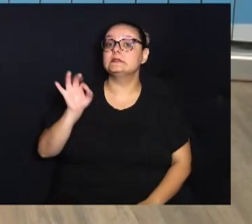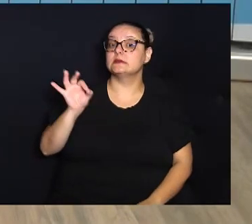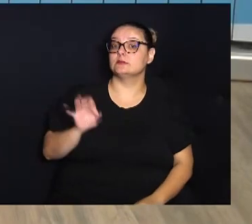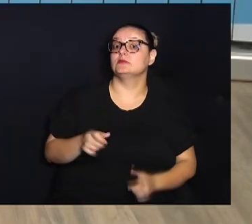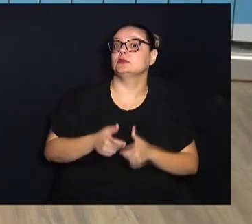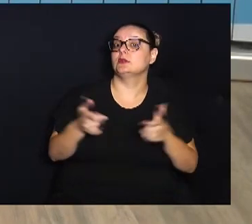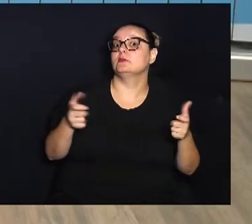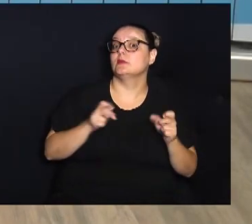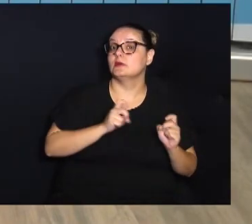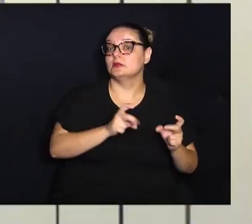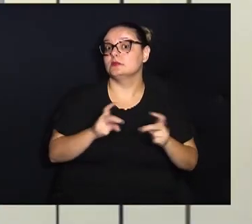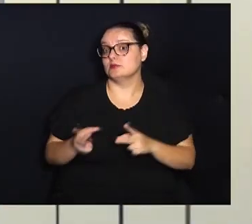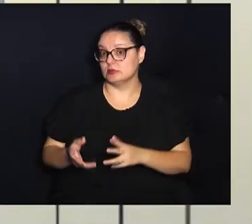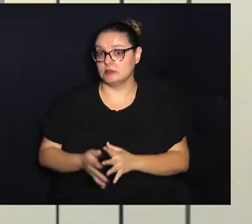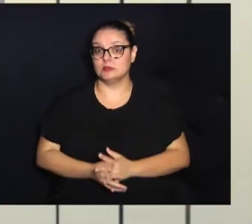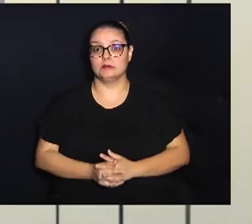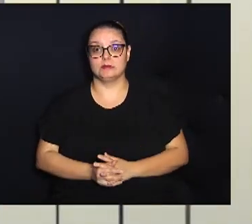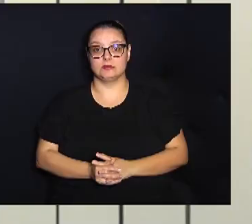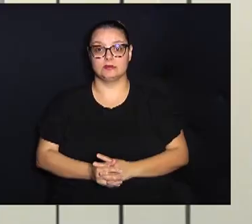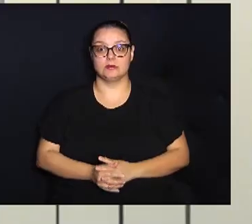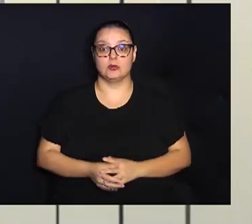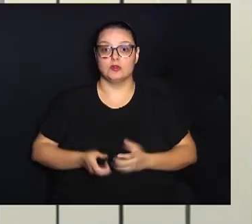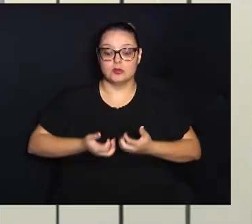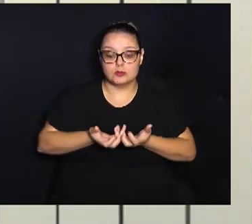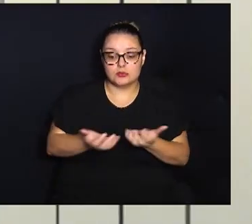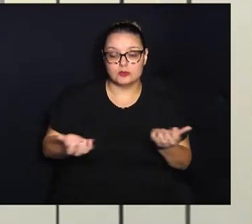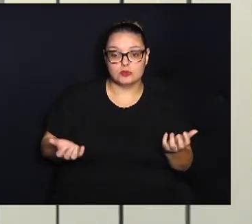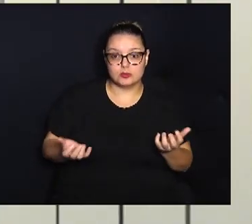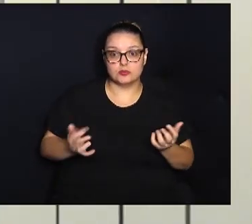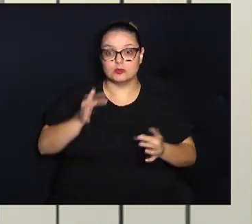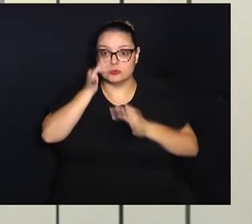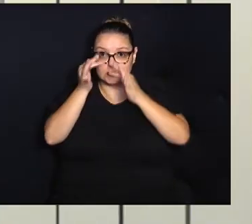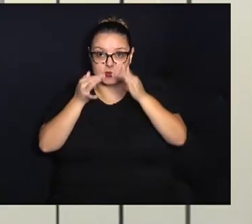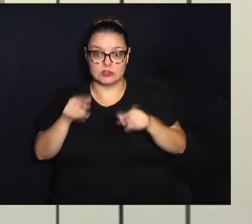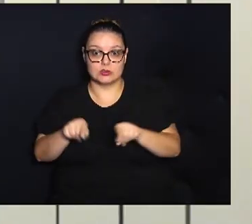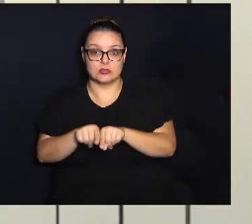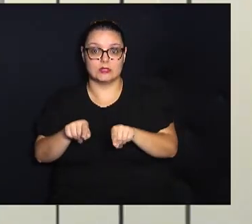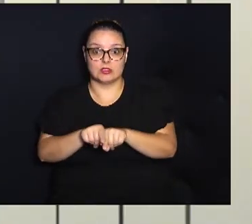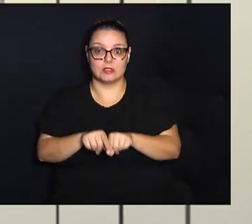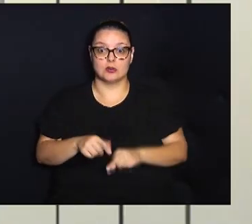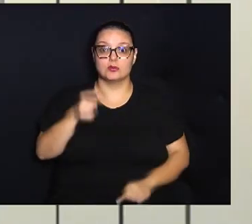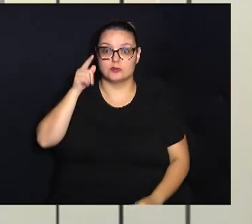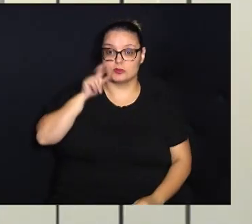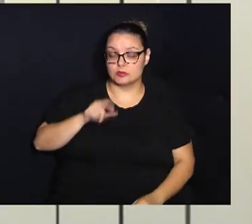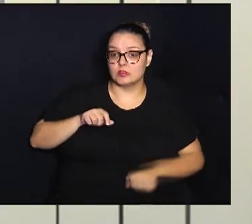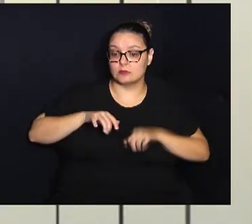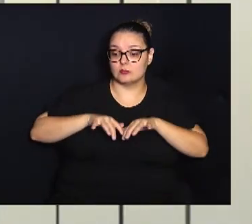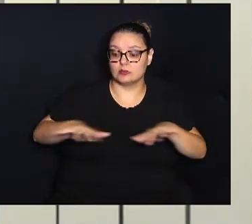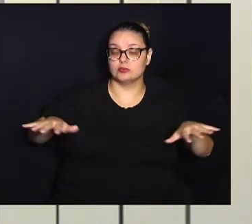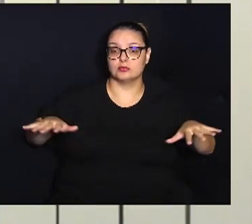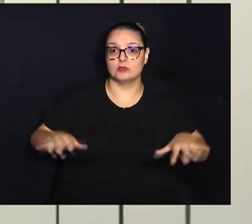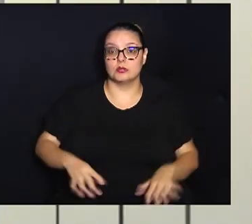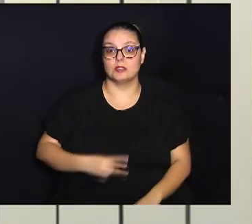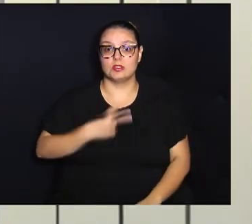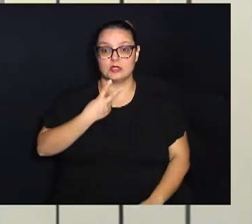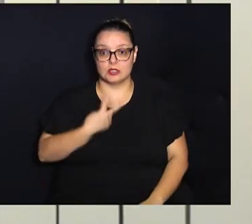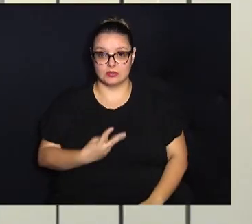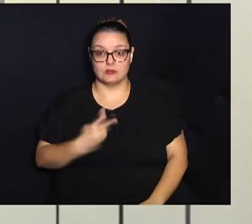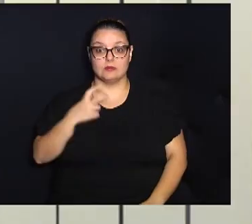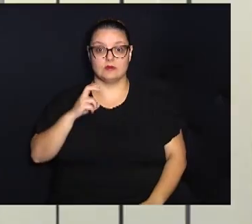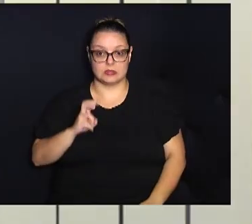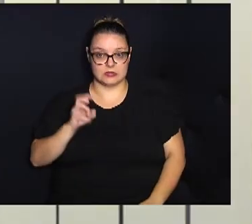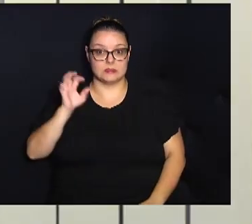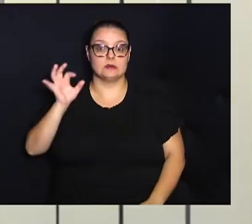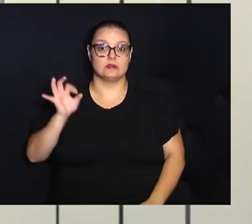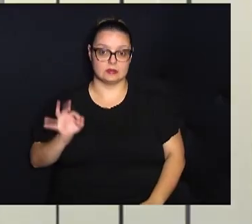30%. E olha, o de jardinagem, inclusive, chega a expandir cerca de